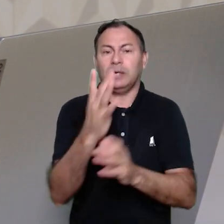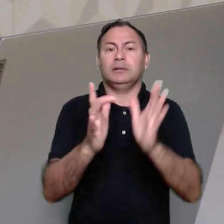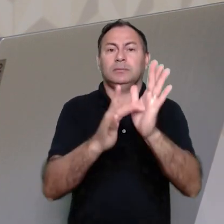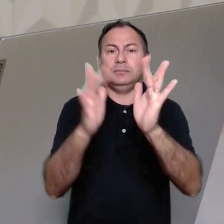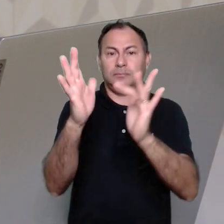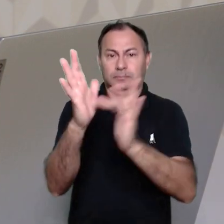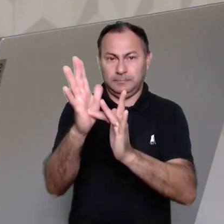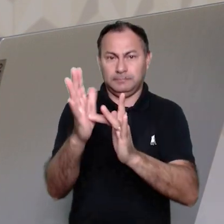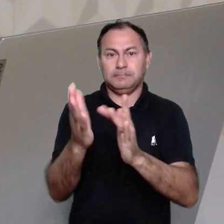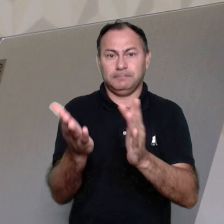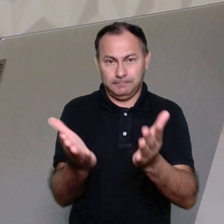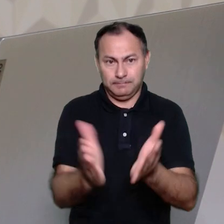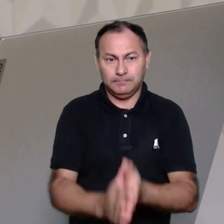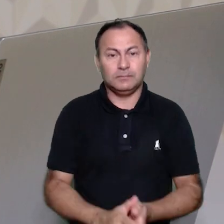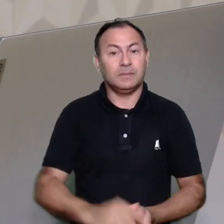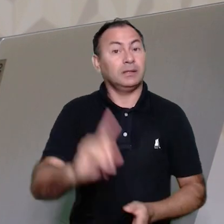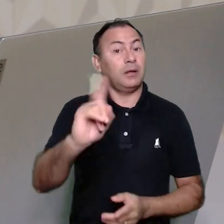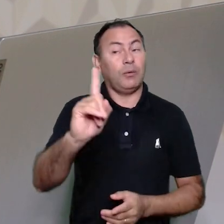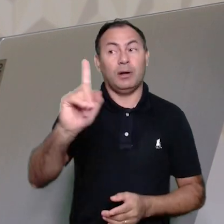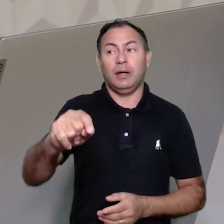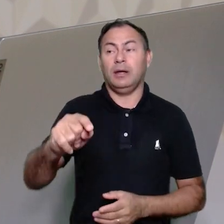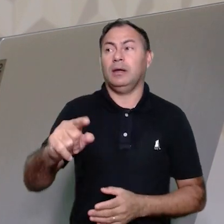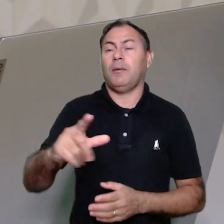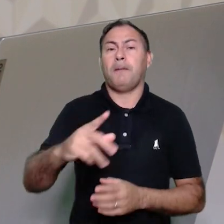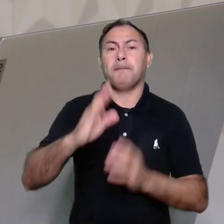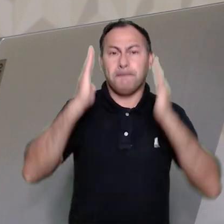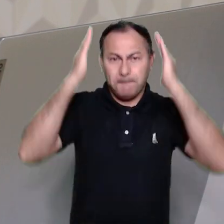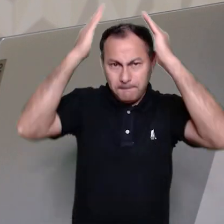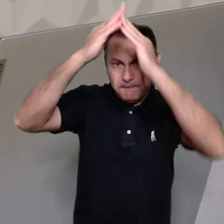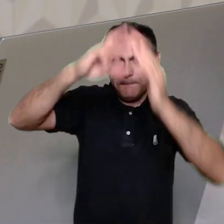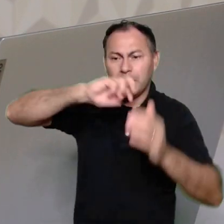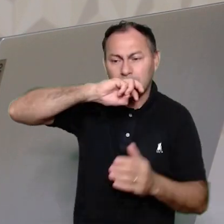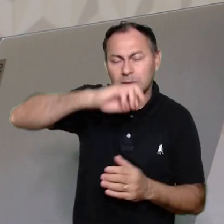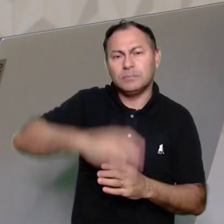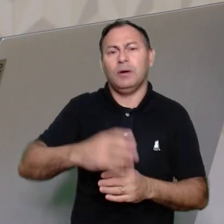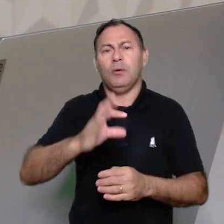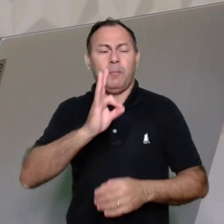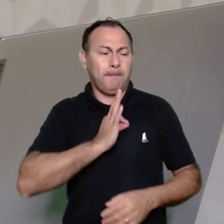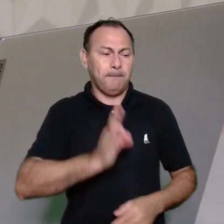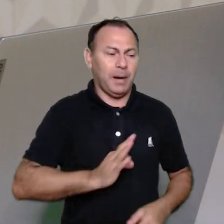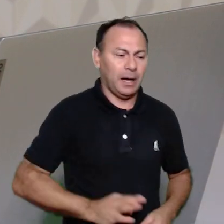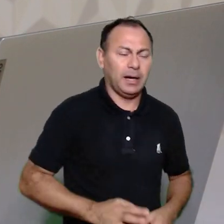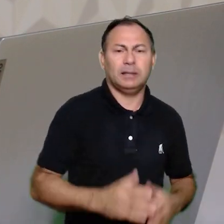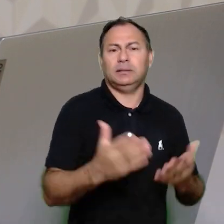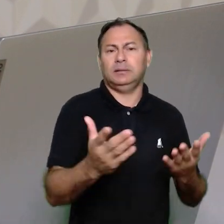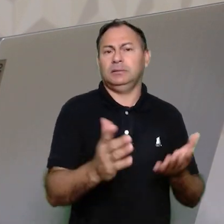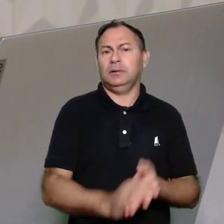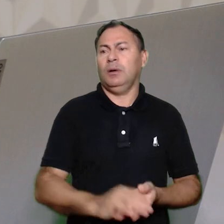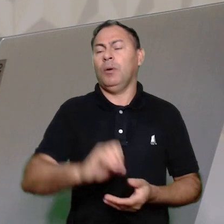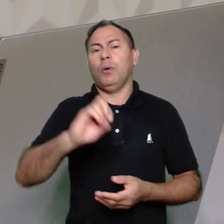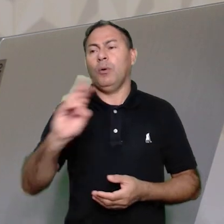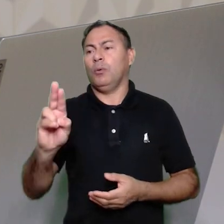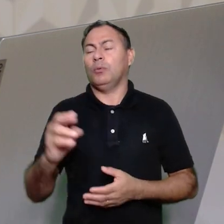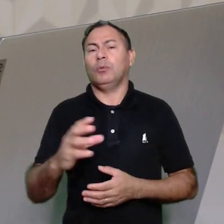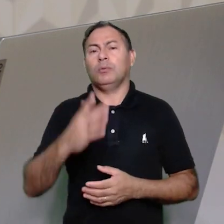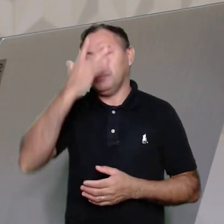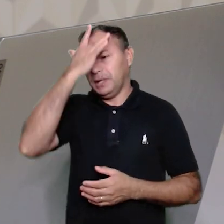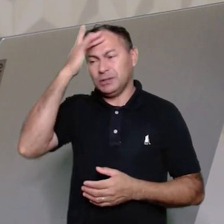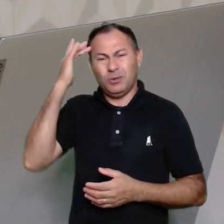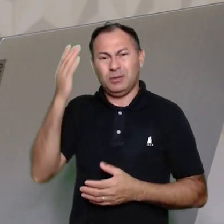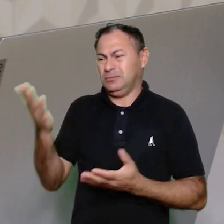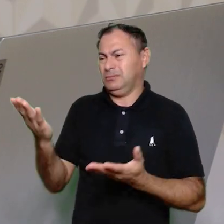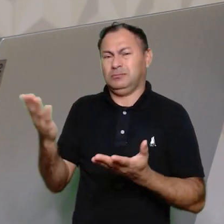por Jesus Cristo. Não foi um bispo, um padre, ou um